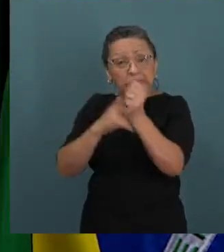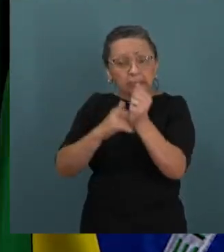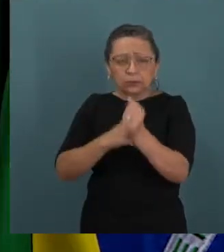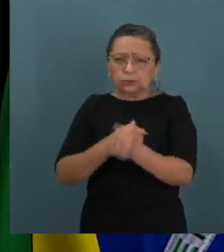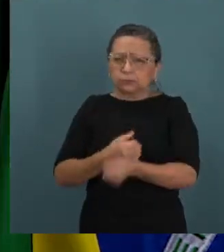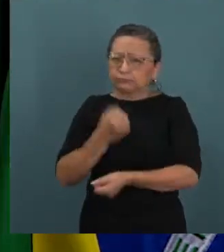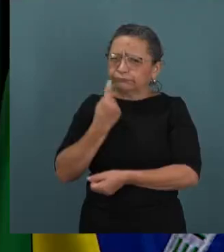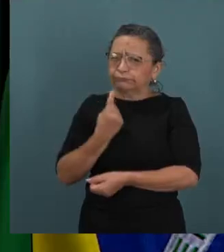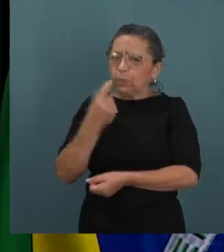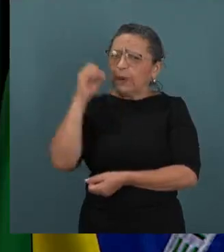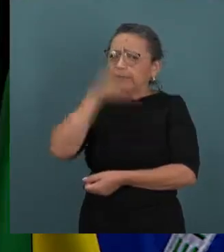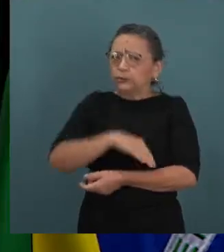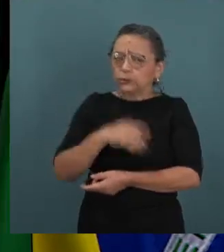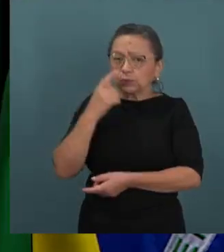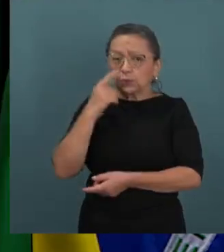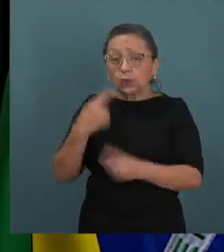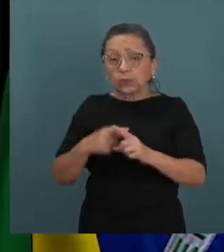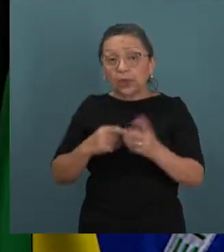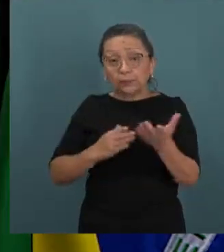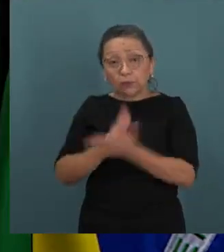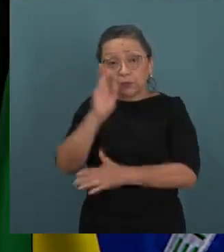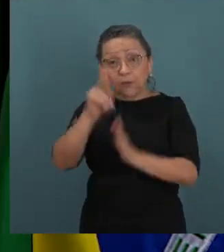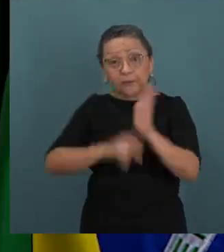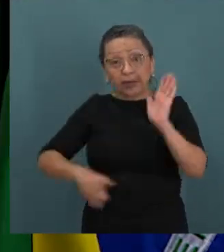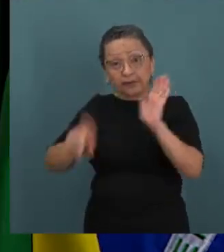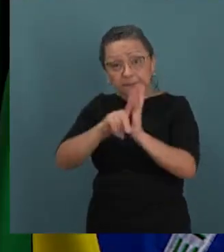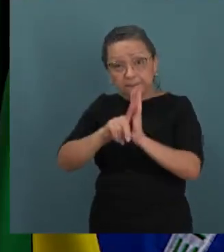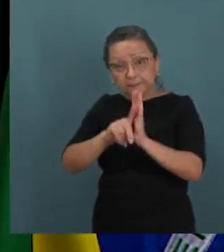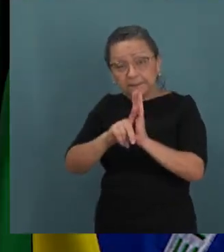aberração. Depois da aprovação desse PLP,